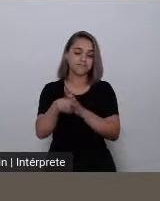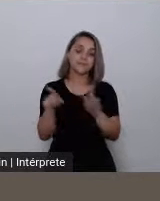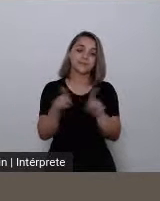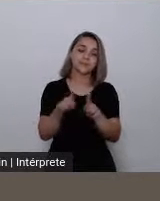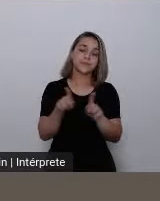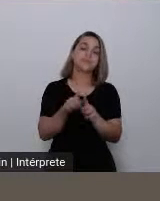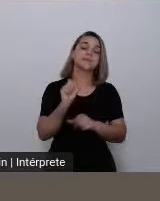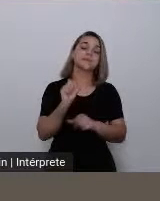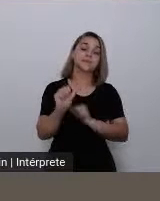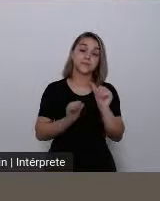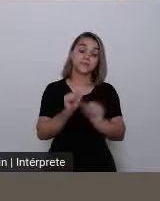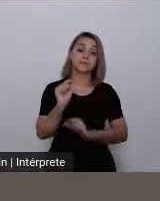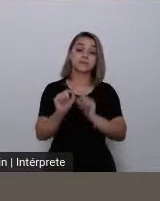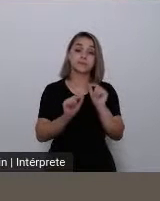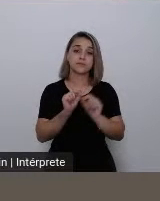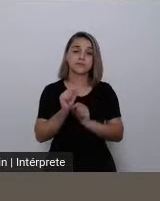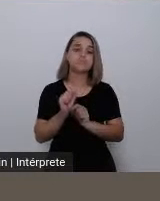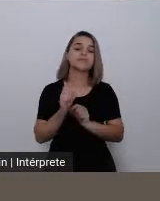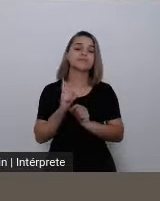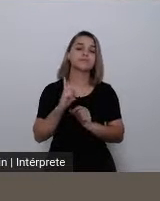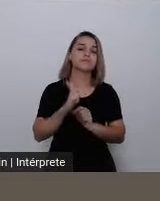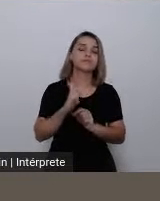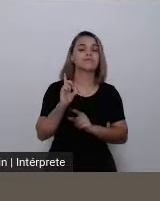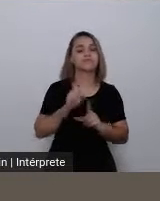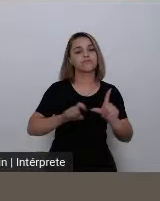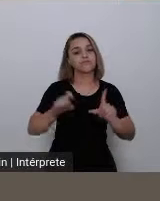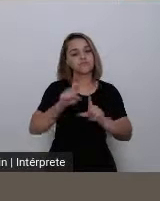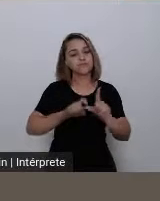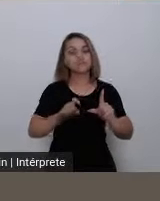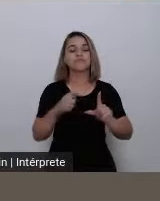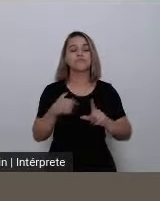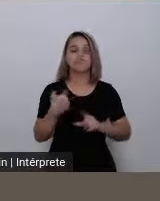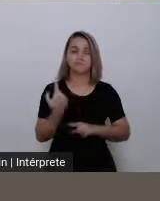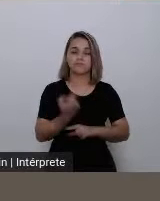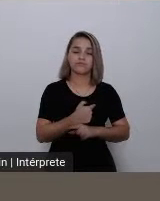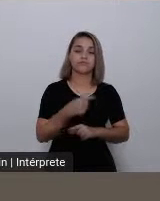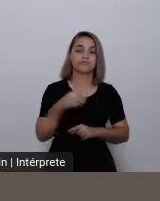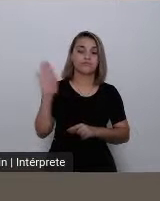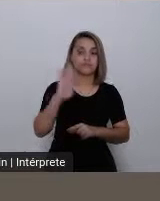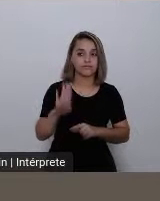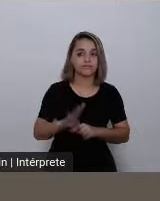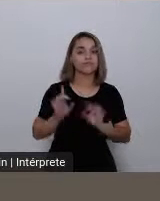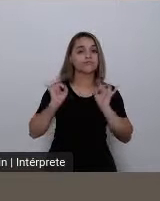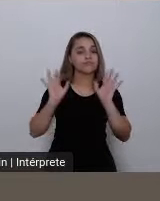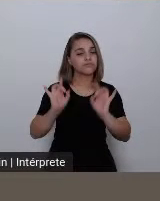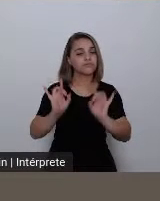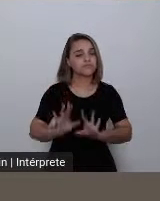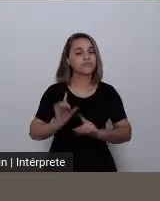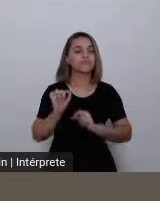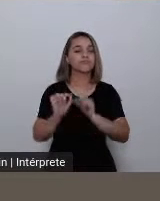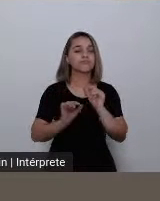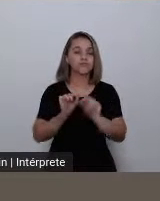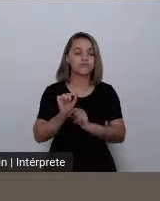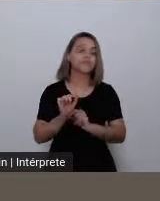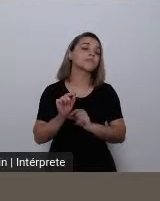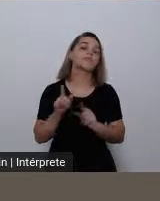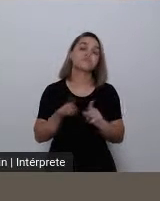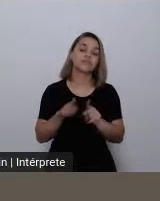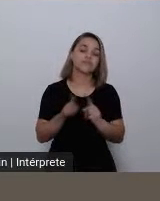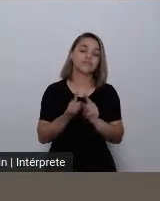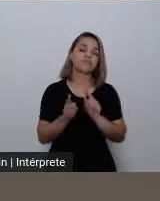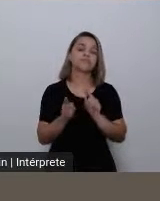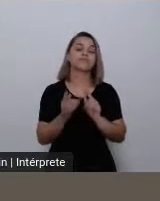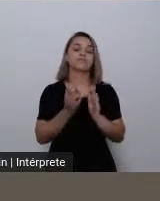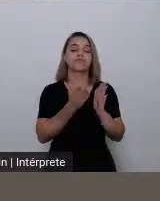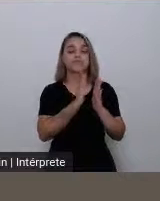ampliado com o surgimento dos portais digitais e acervos da grande imprensa brasileira, em especial o Estado da Arte, que é a hemeroteca digital brasileira mantida pela